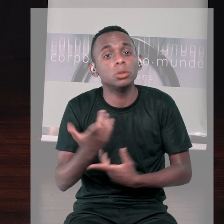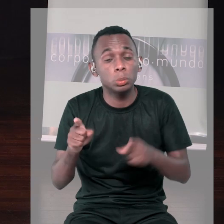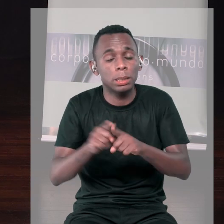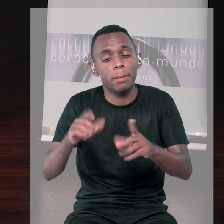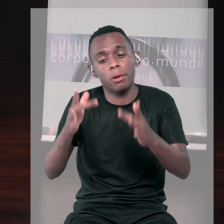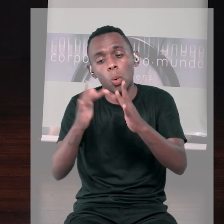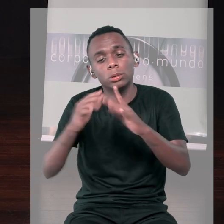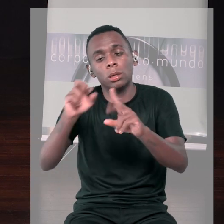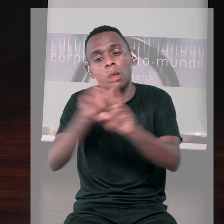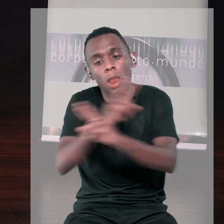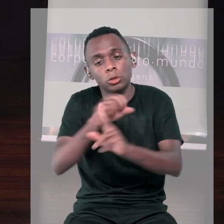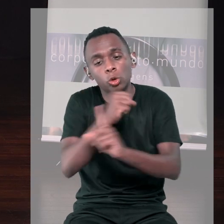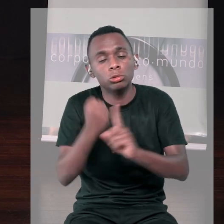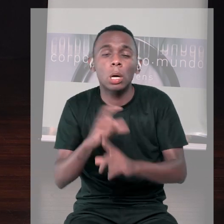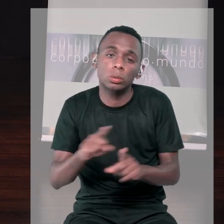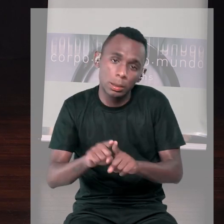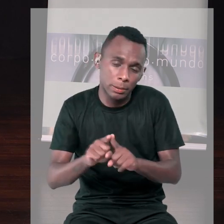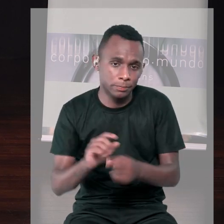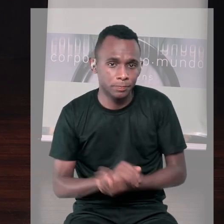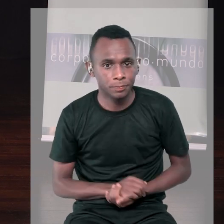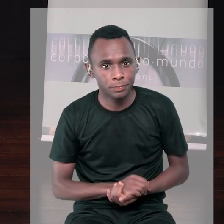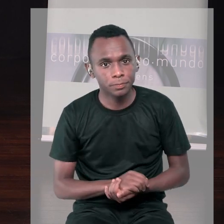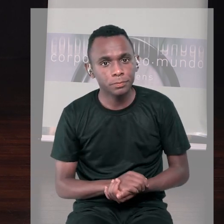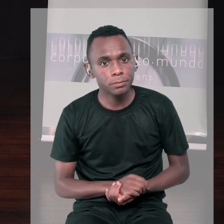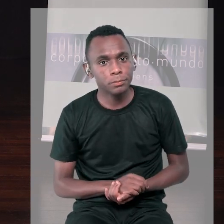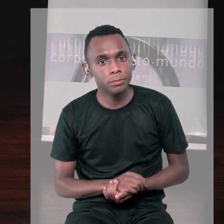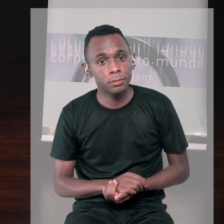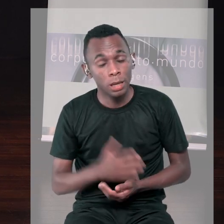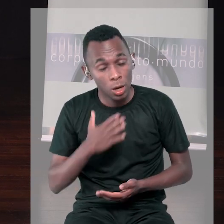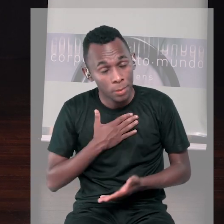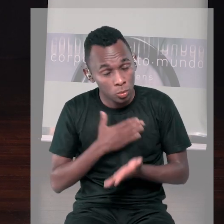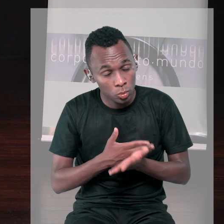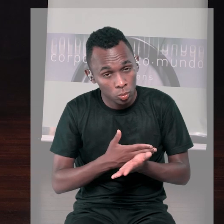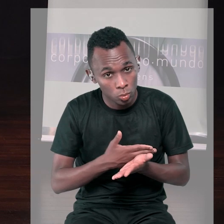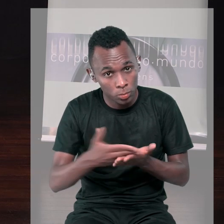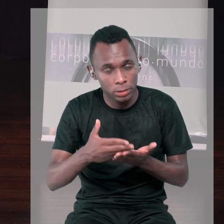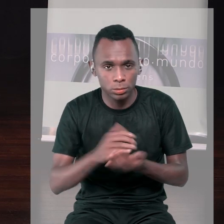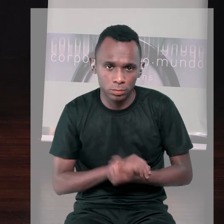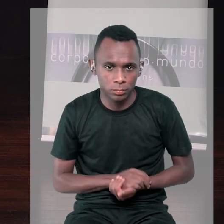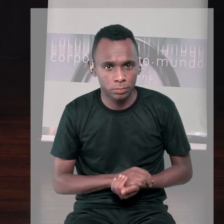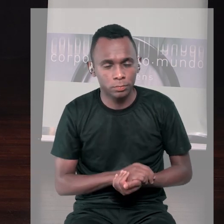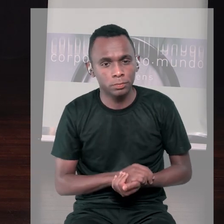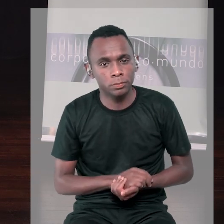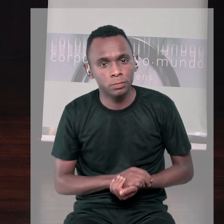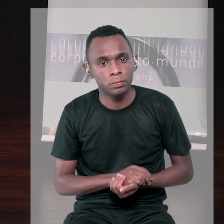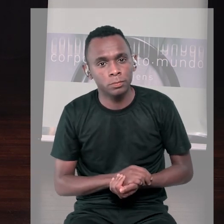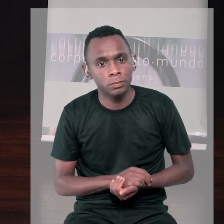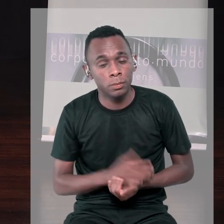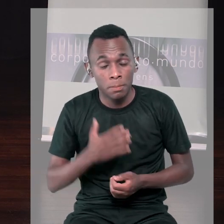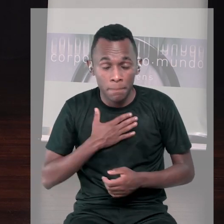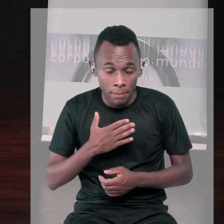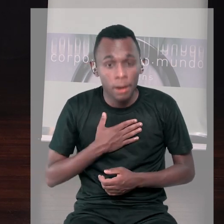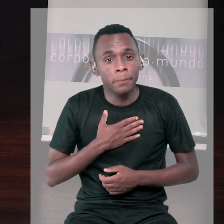sociais. Bom, então, esse é o meu ponto de partida. Para que a minha tese do